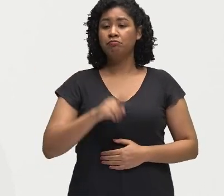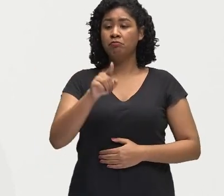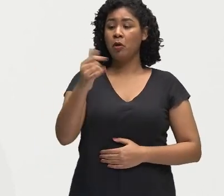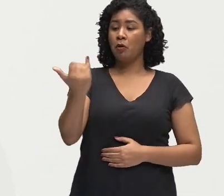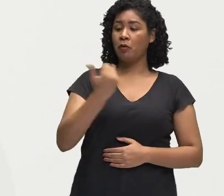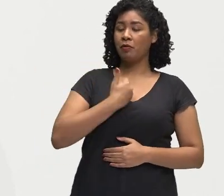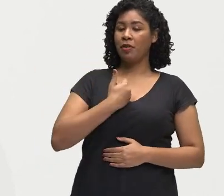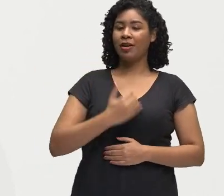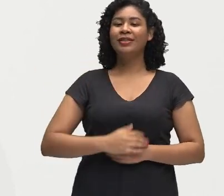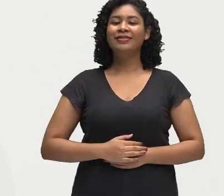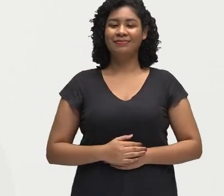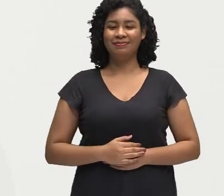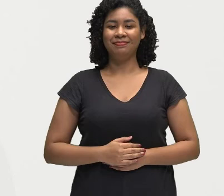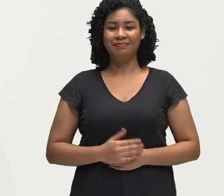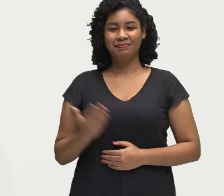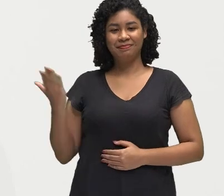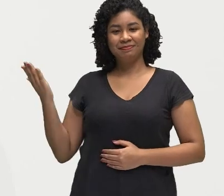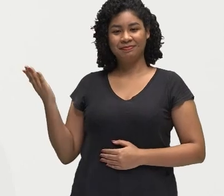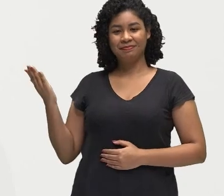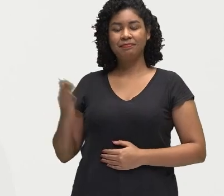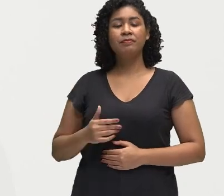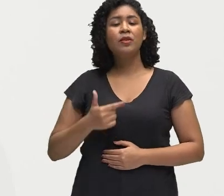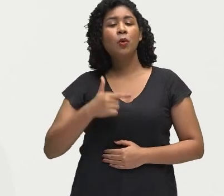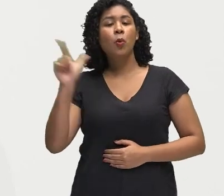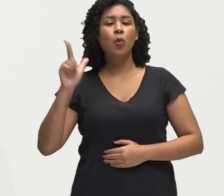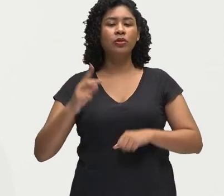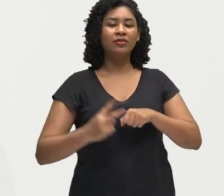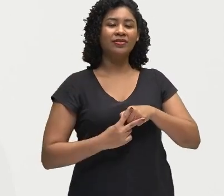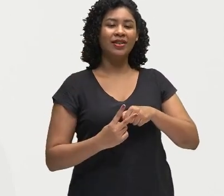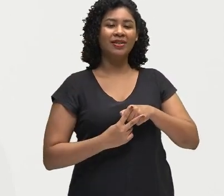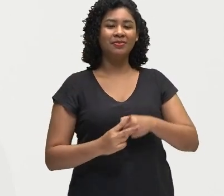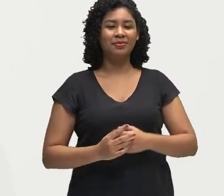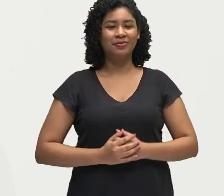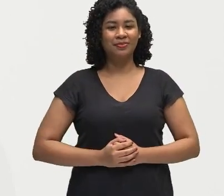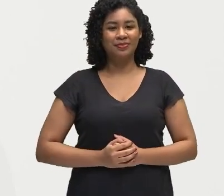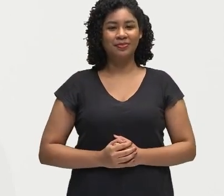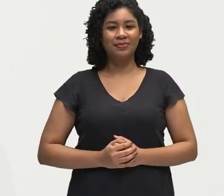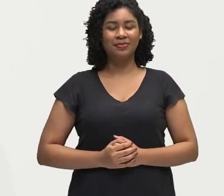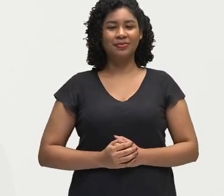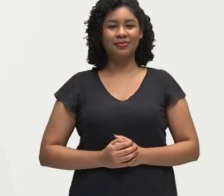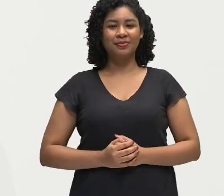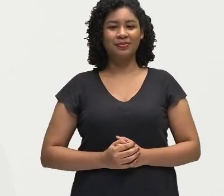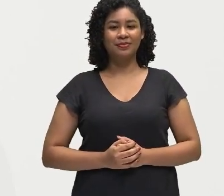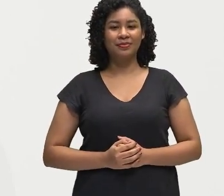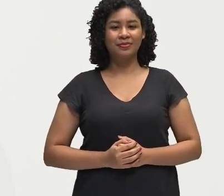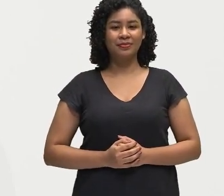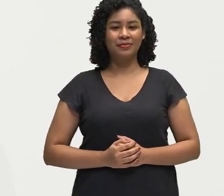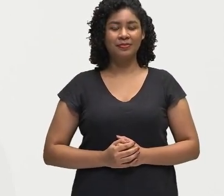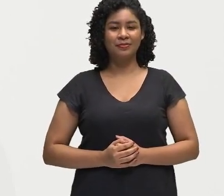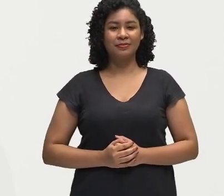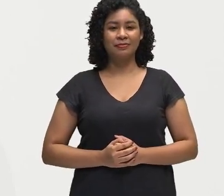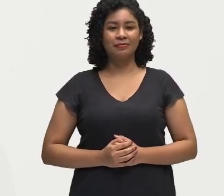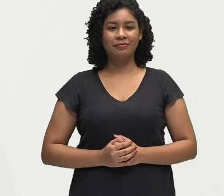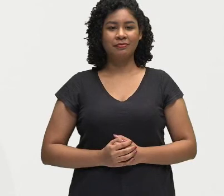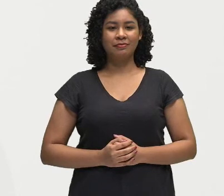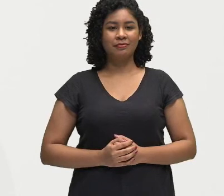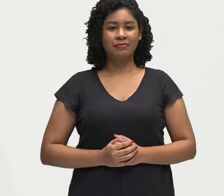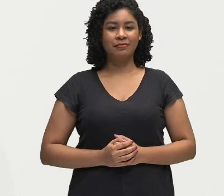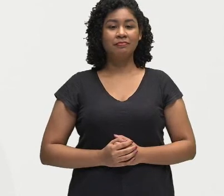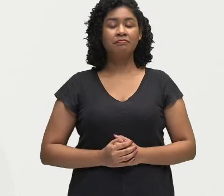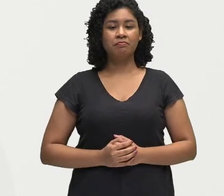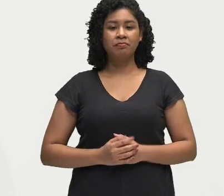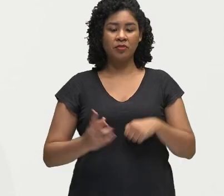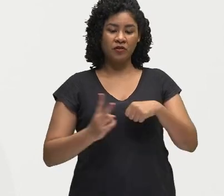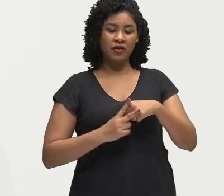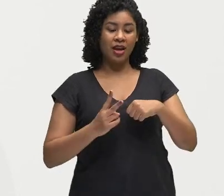Said. Mais um verbo, vamos acompanhar aqui comigo. O verbo agora é o verbo ver, que é